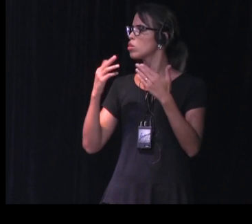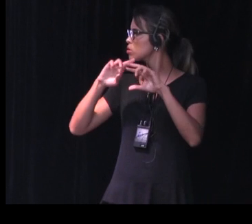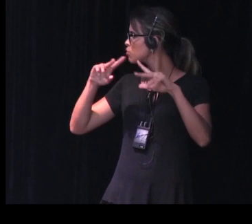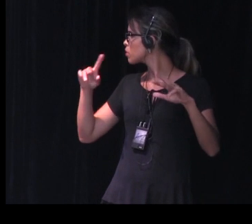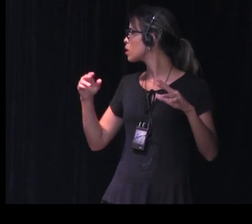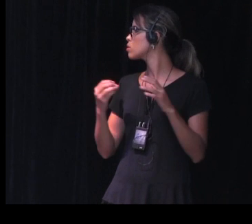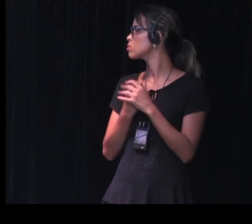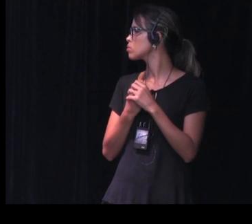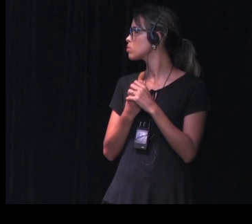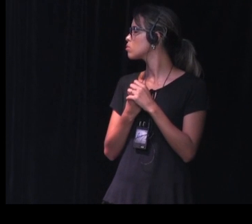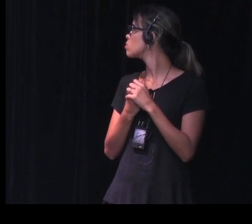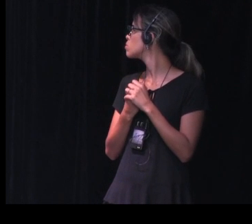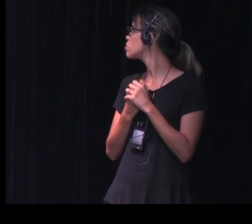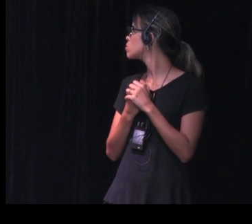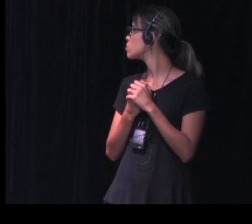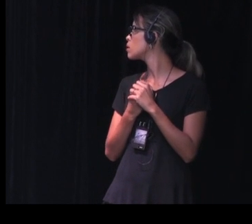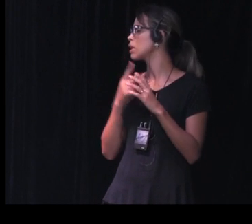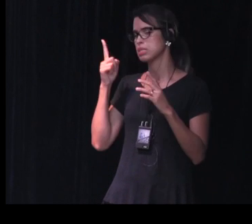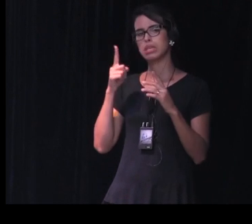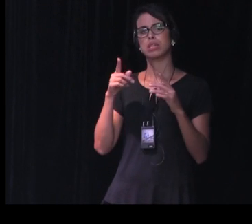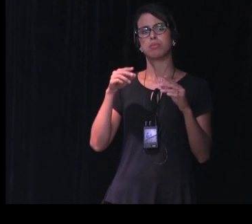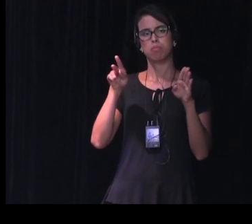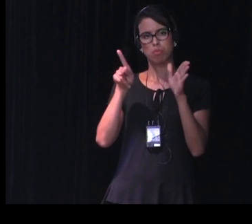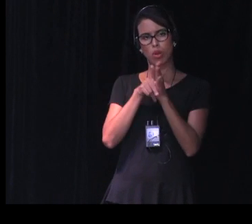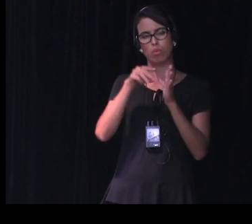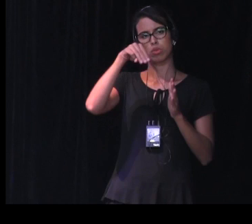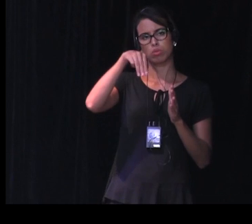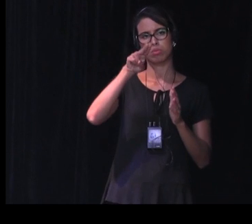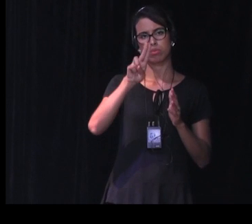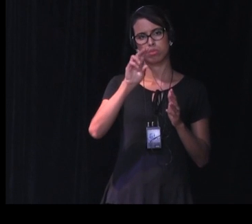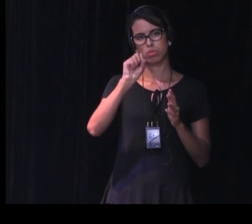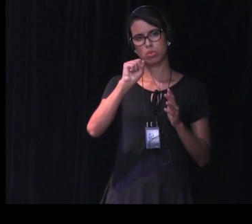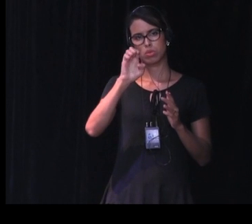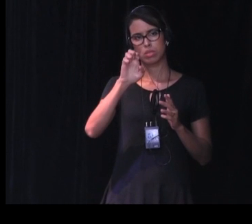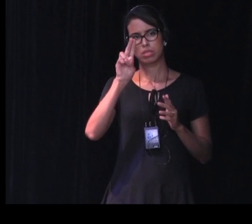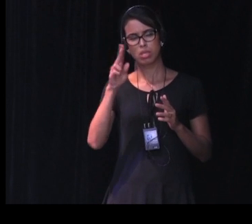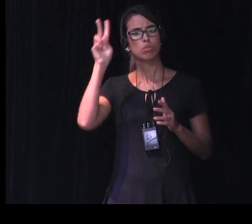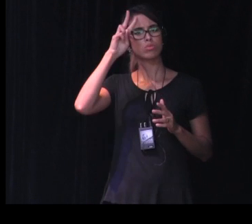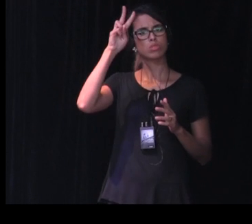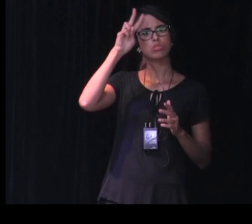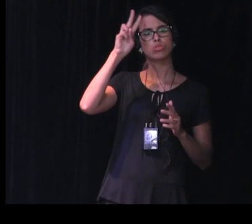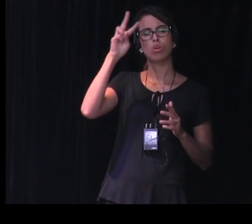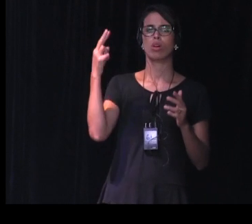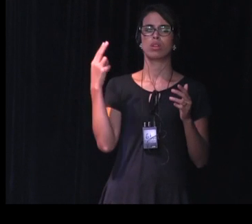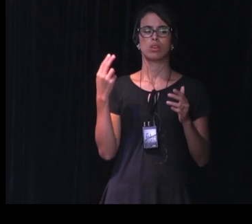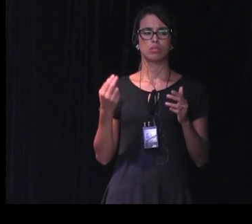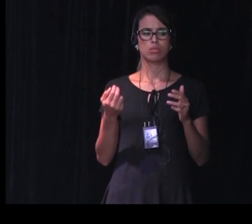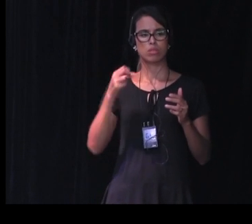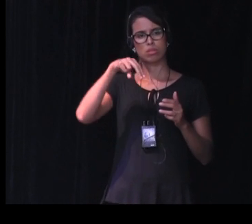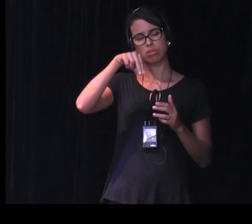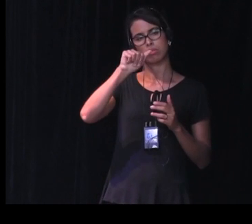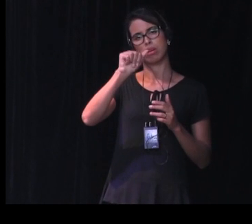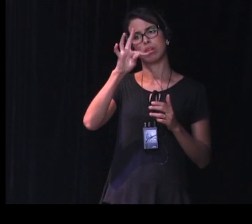os fundos de Cláudio Gai. E se faz um museu de história natural. Em